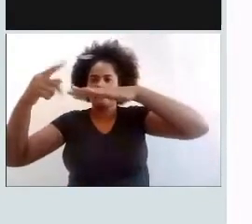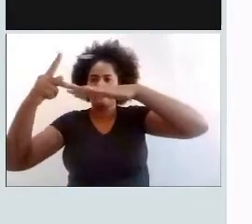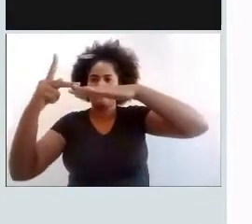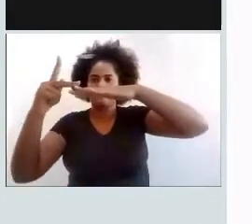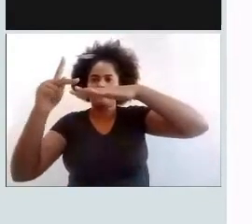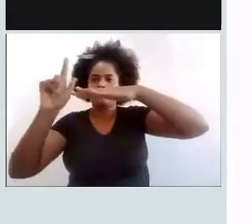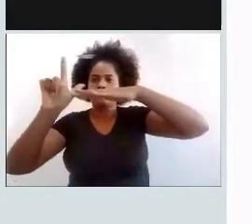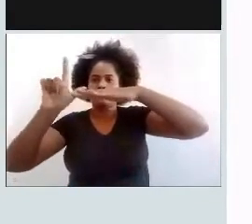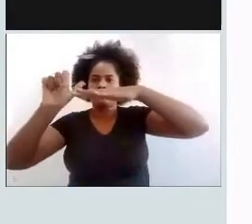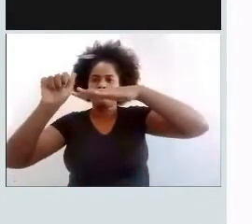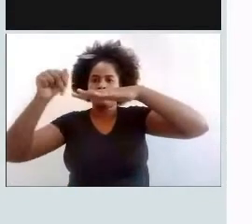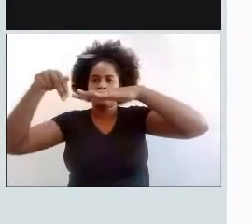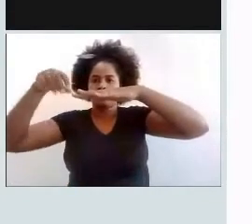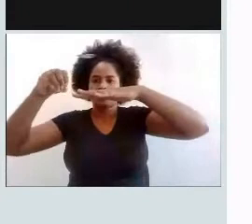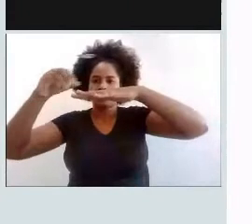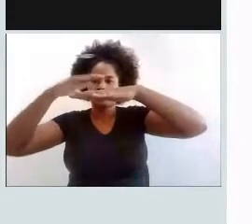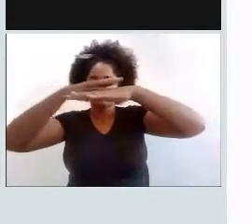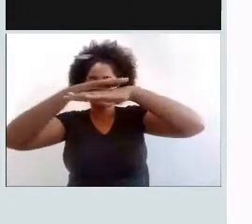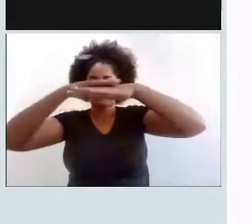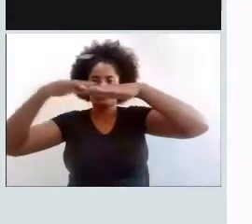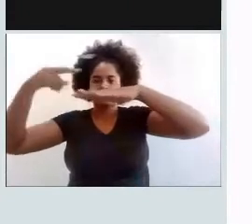reversas.